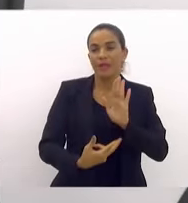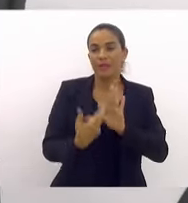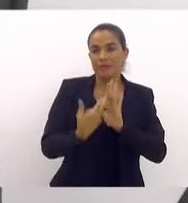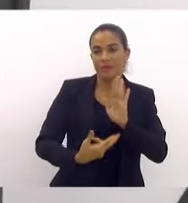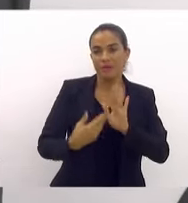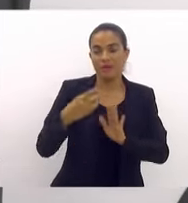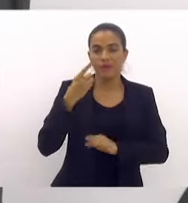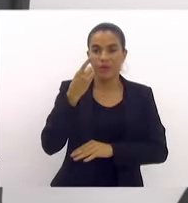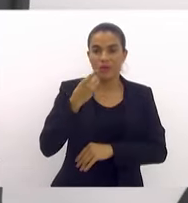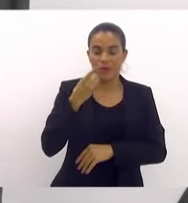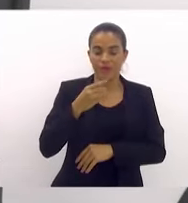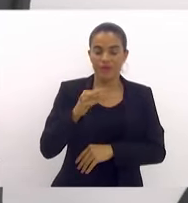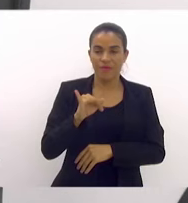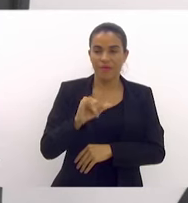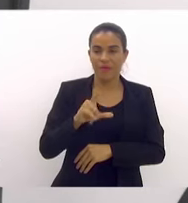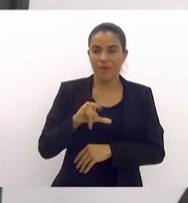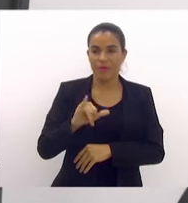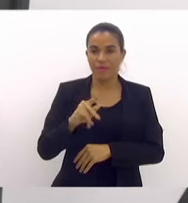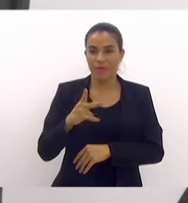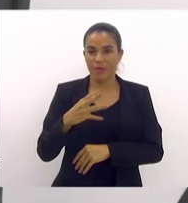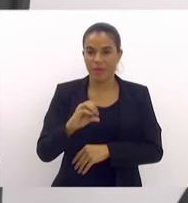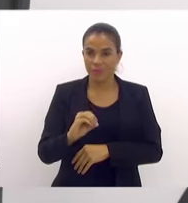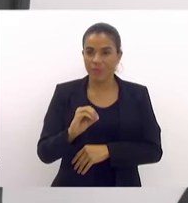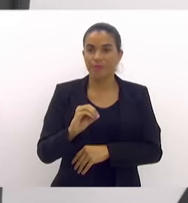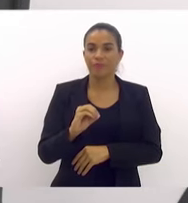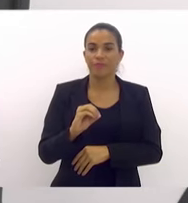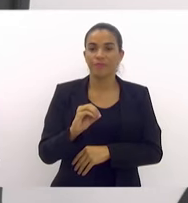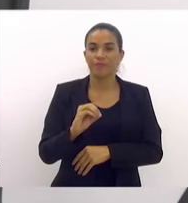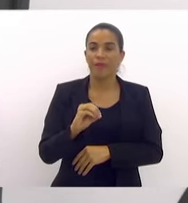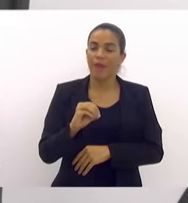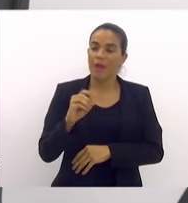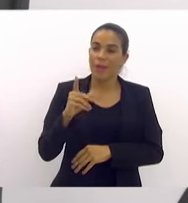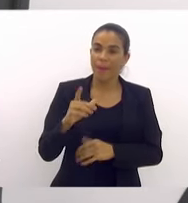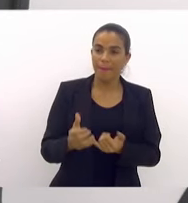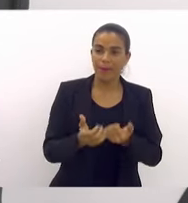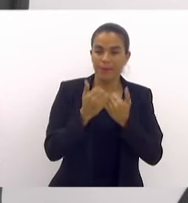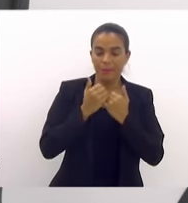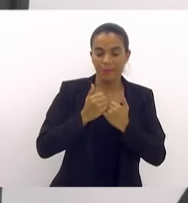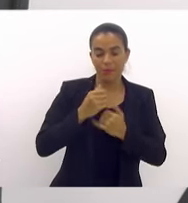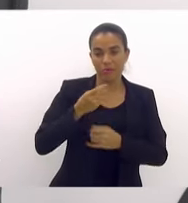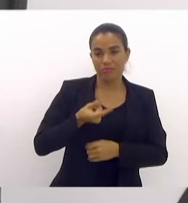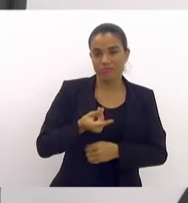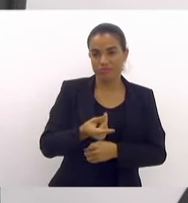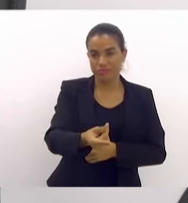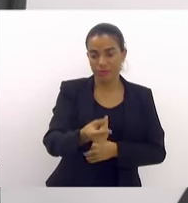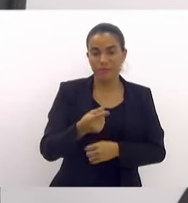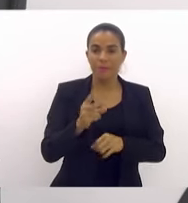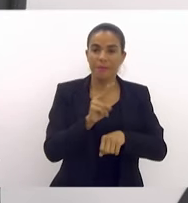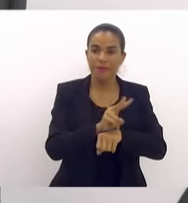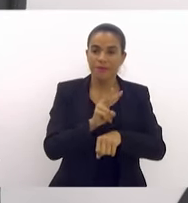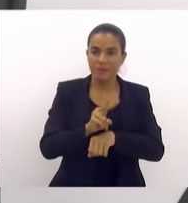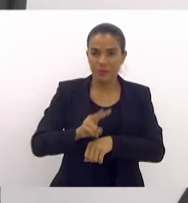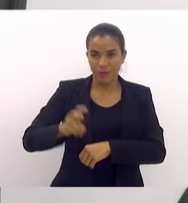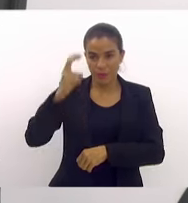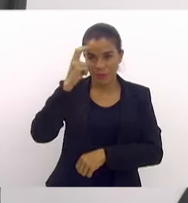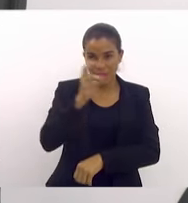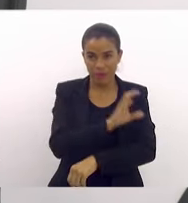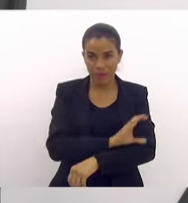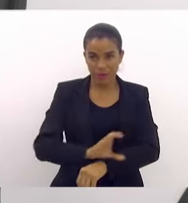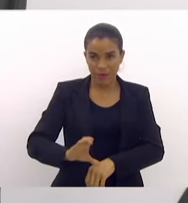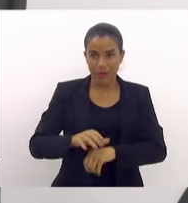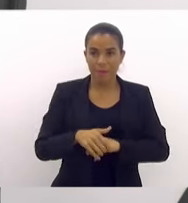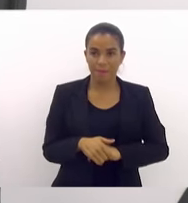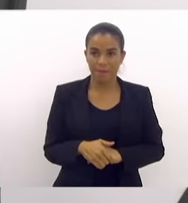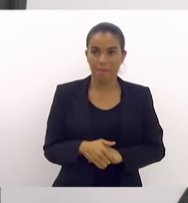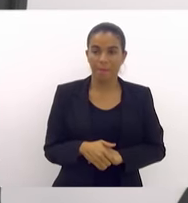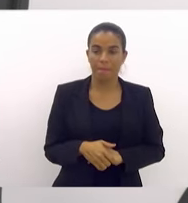Raves, projeto de autoria do deputado Rodrigo Amorim, considera patrimônio imaterial do Estado do Rio de Janeiro para fins de preservação cultural, Café Bar Aldila e da